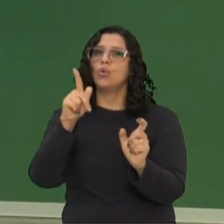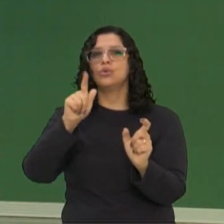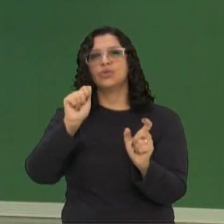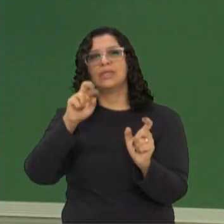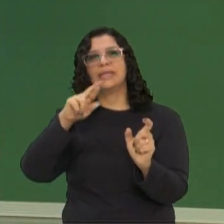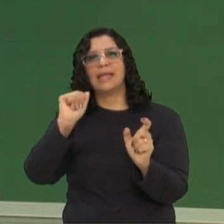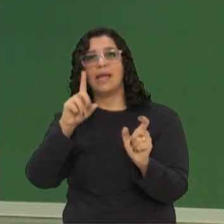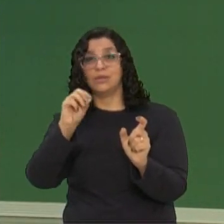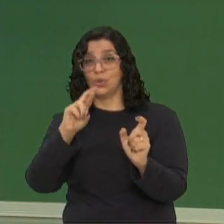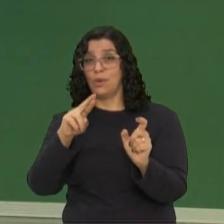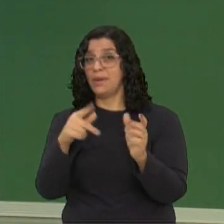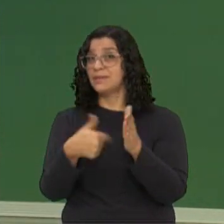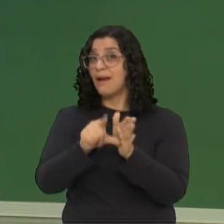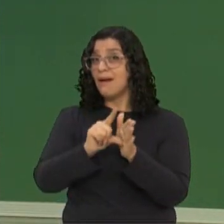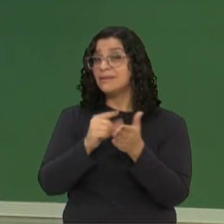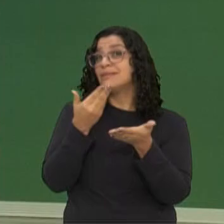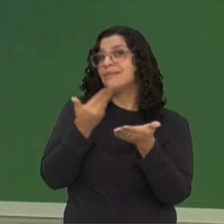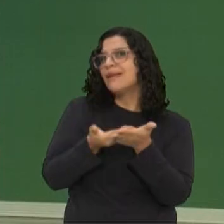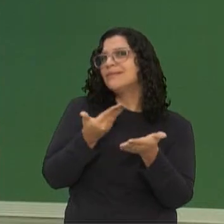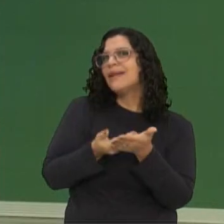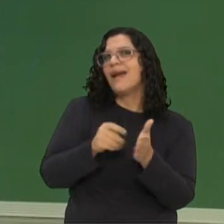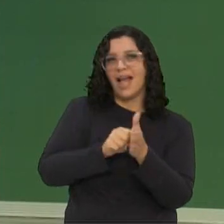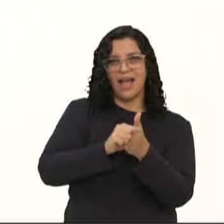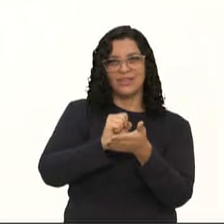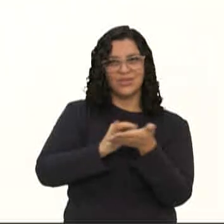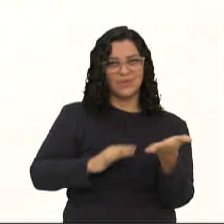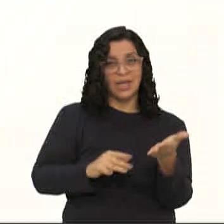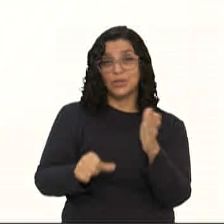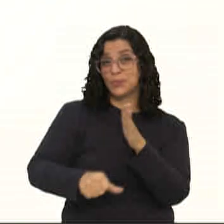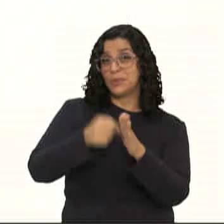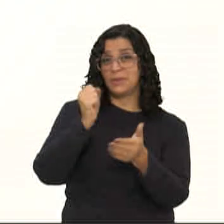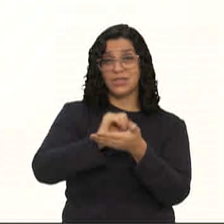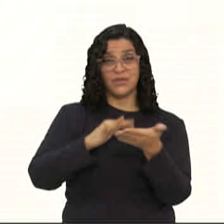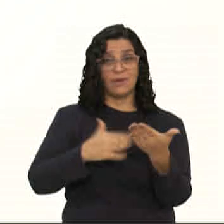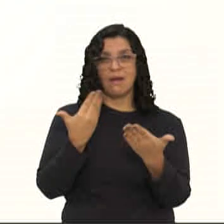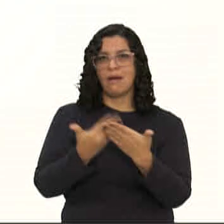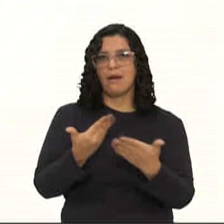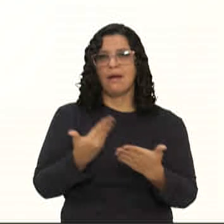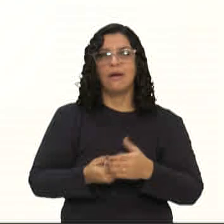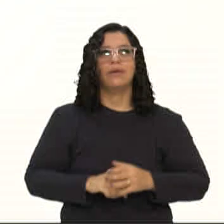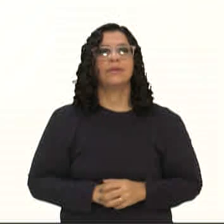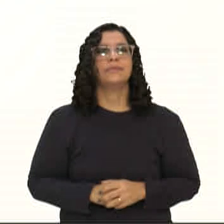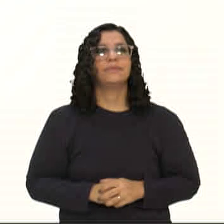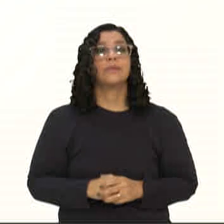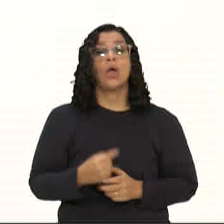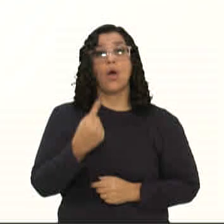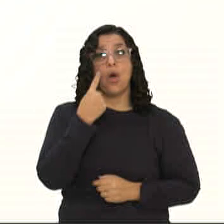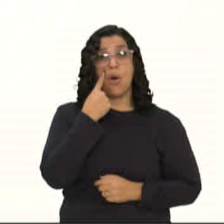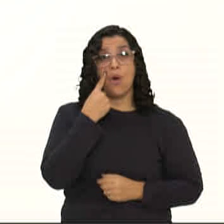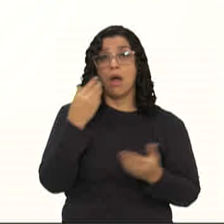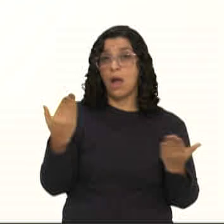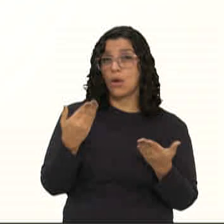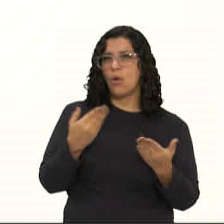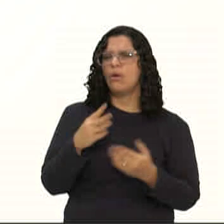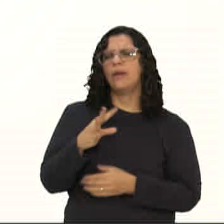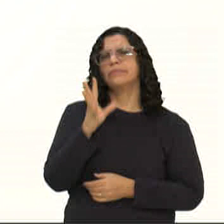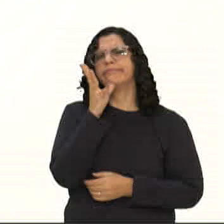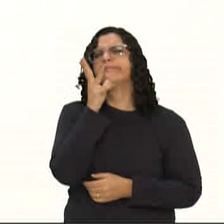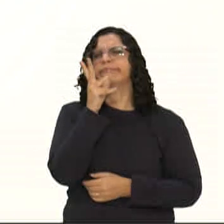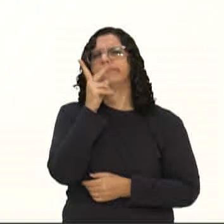Perdão, antes disso nós vamos ver o exercício aqui da aula, né? Esse é o primeiro exercício da aula. Então aqui, ó, durante muito